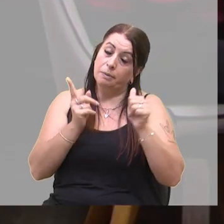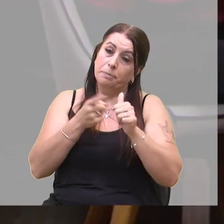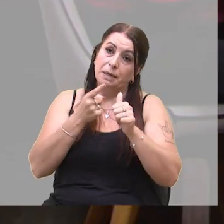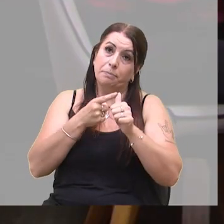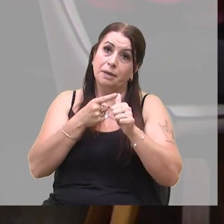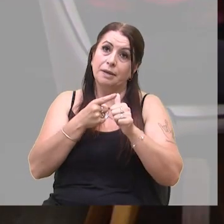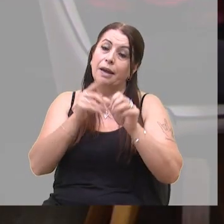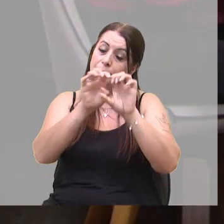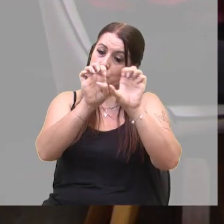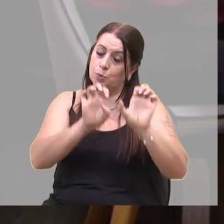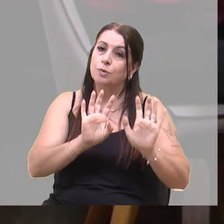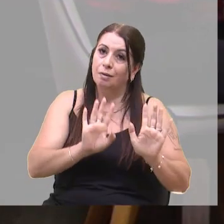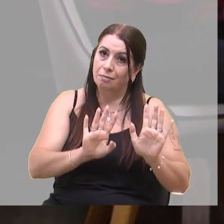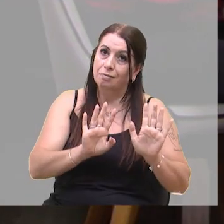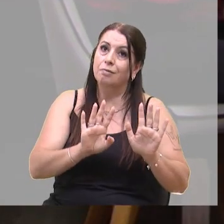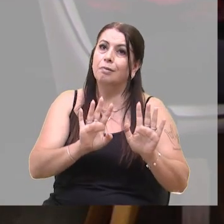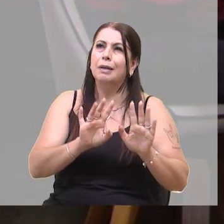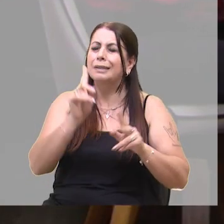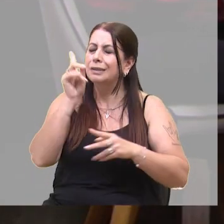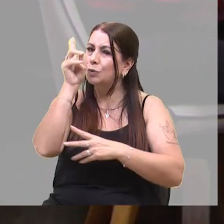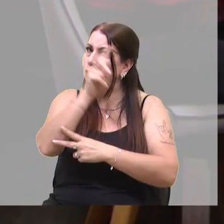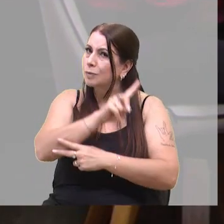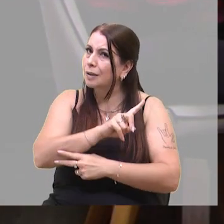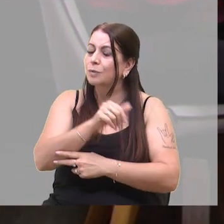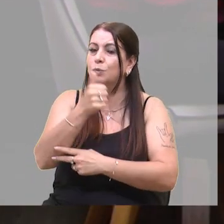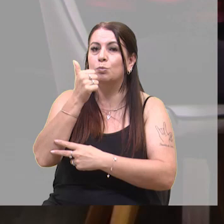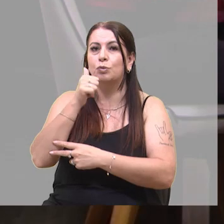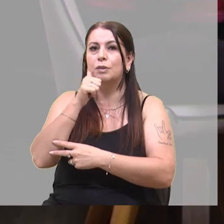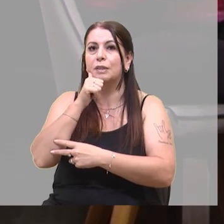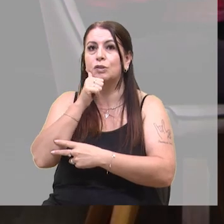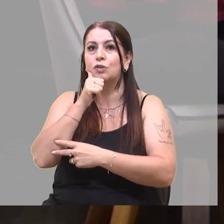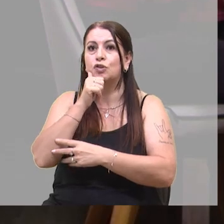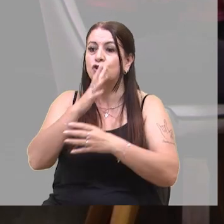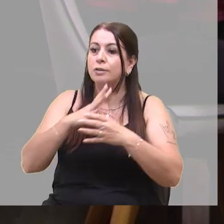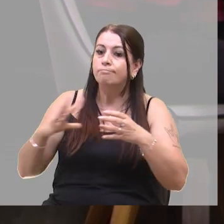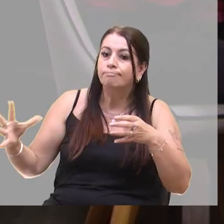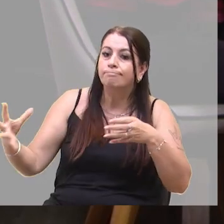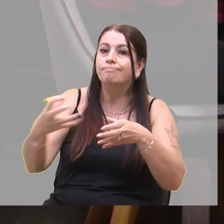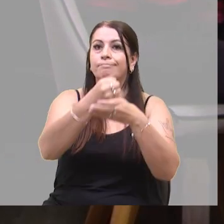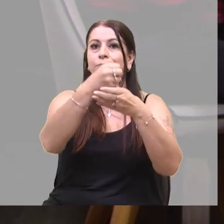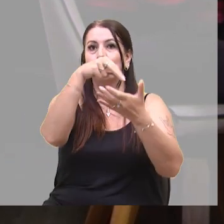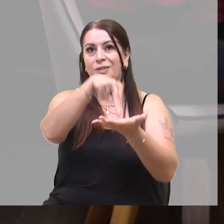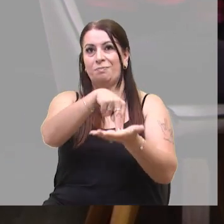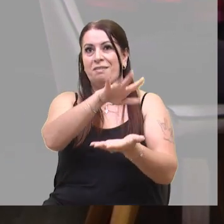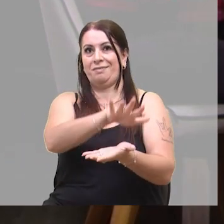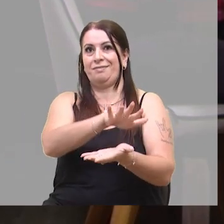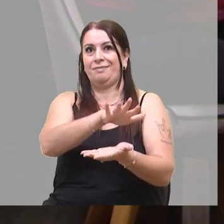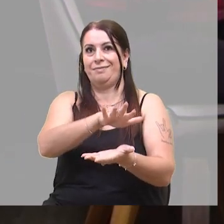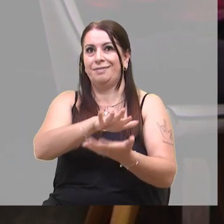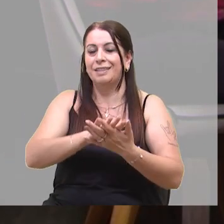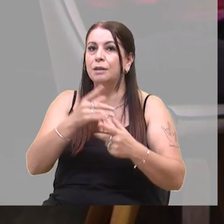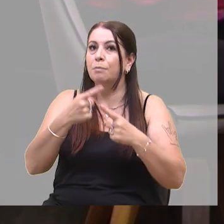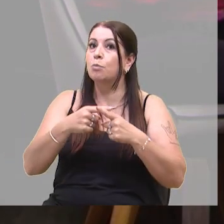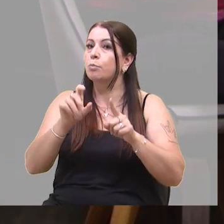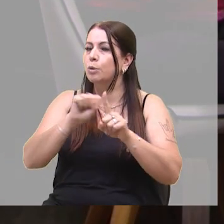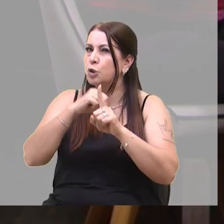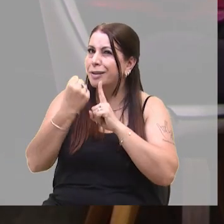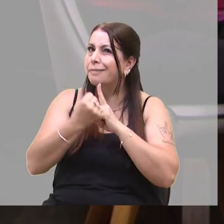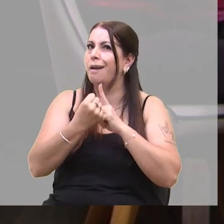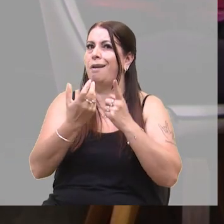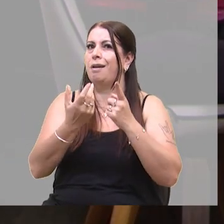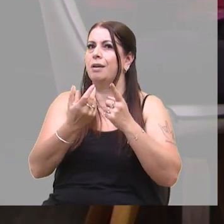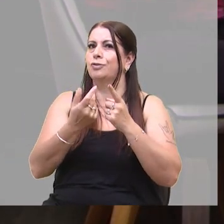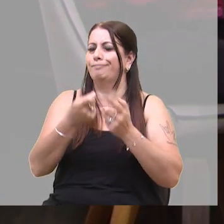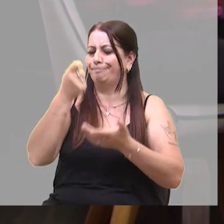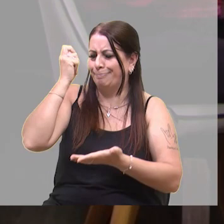E realmente são inúmeros fatores. Obviamente que a primeira questão é estrutural, né? Essa dificuldade das mulheres de